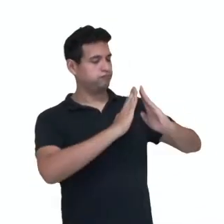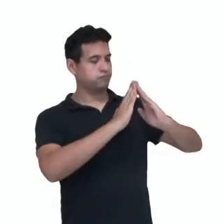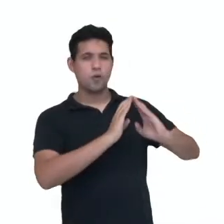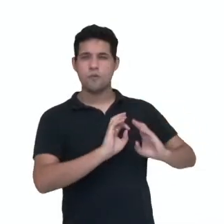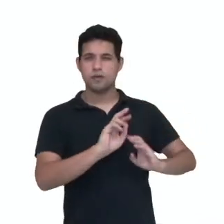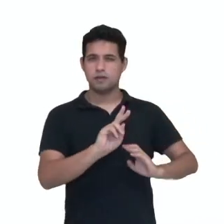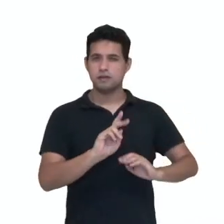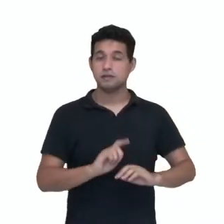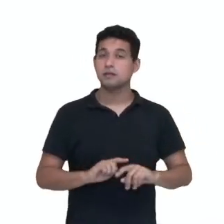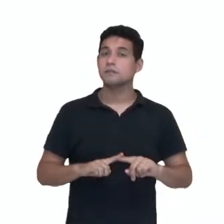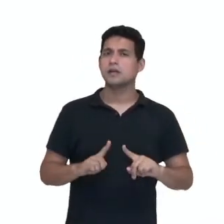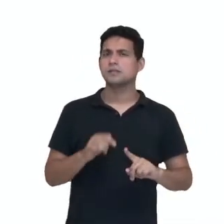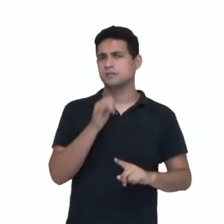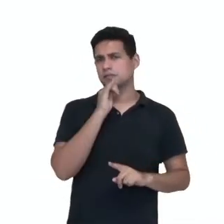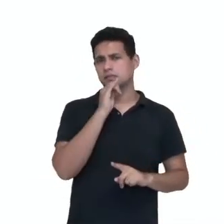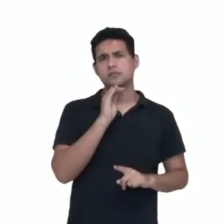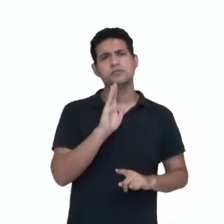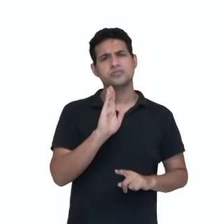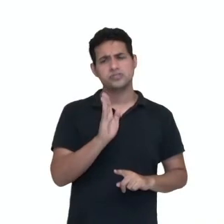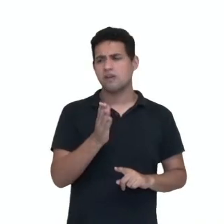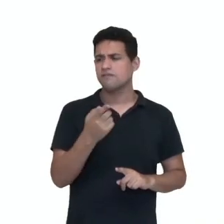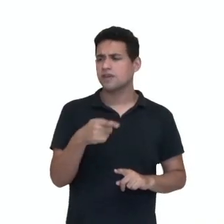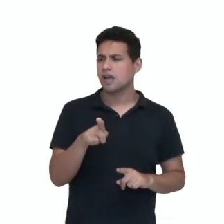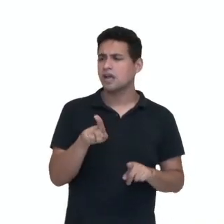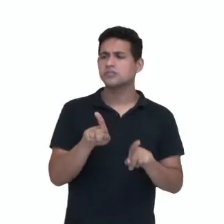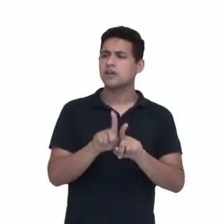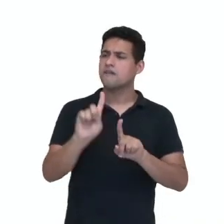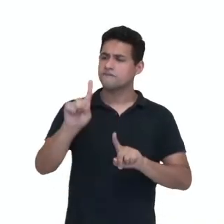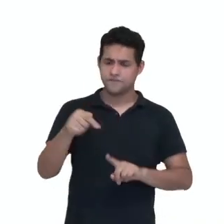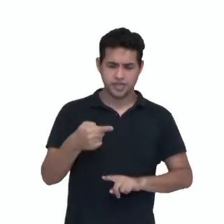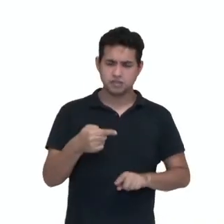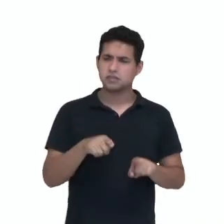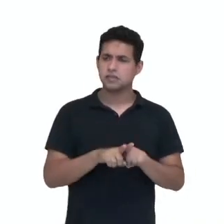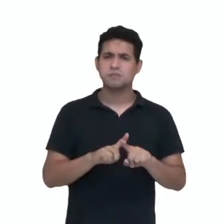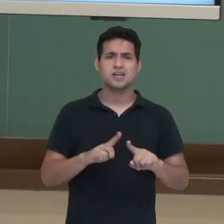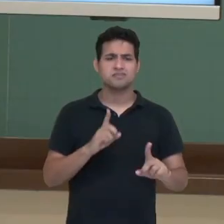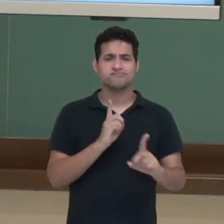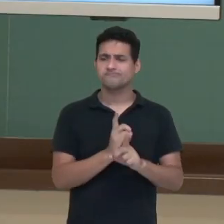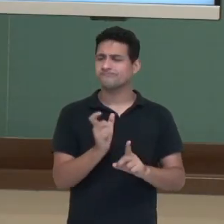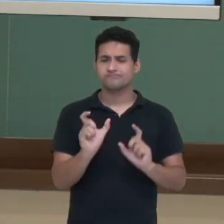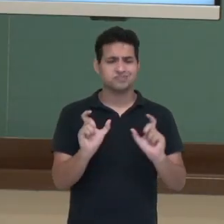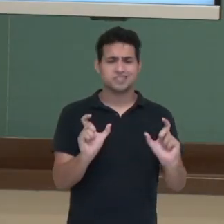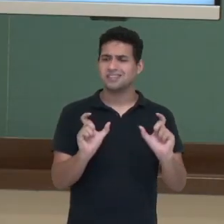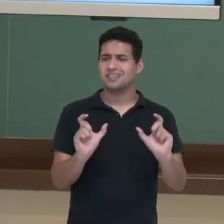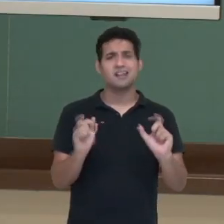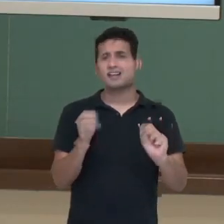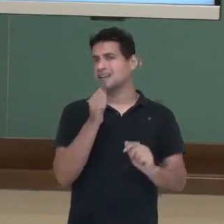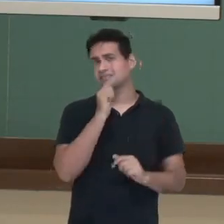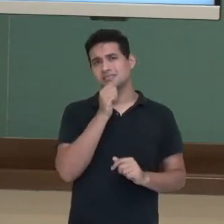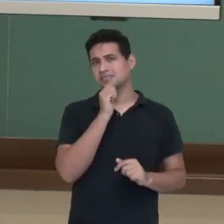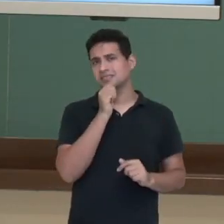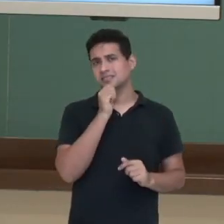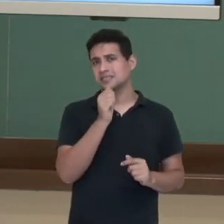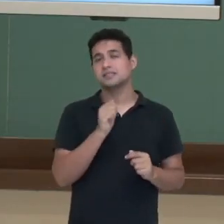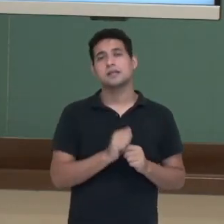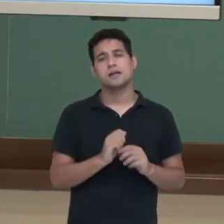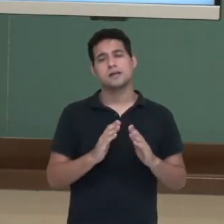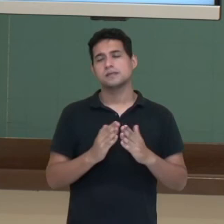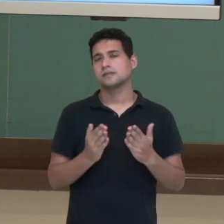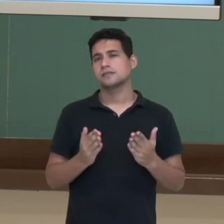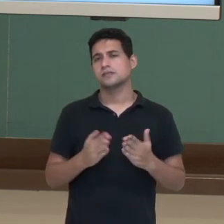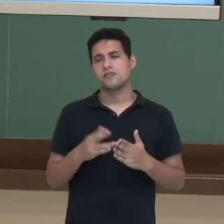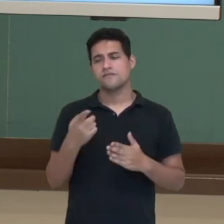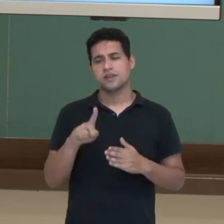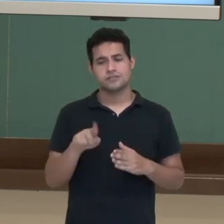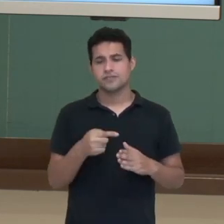Ok? Então, já vai e já vem, e não encontrou a sua casa. Já